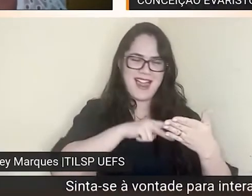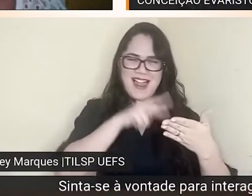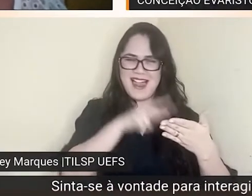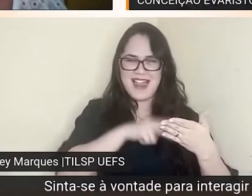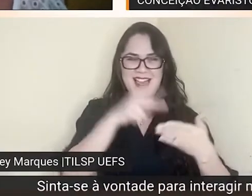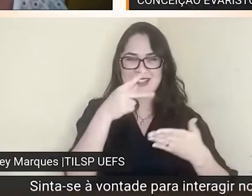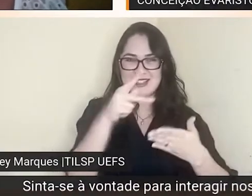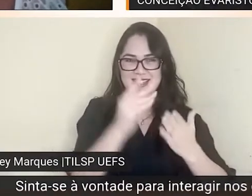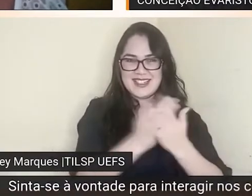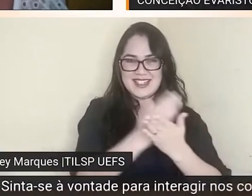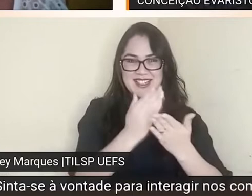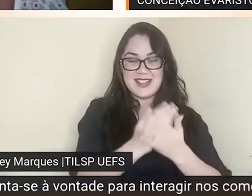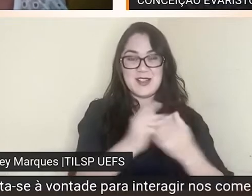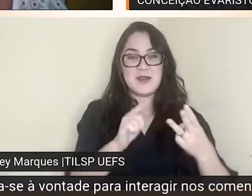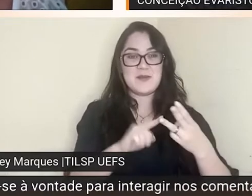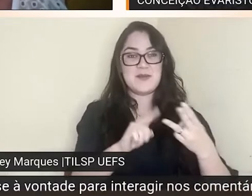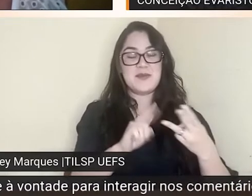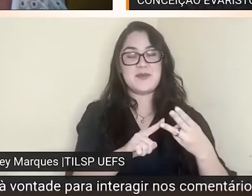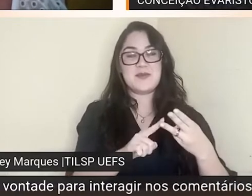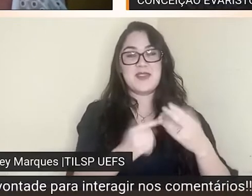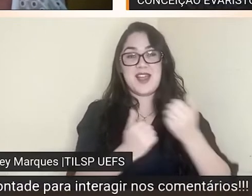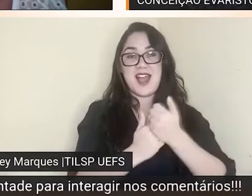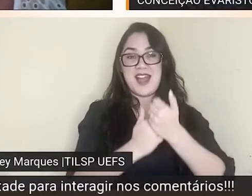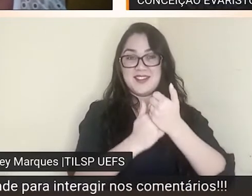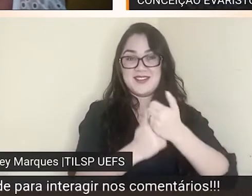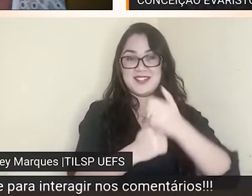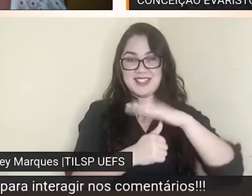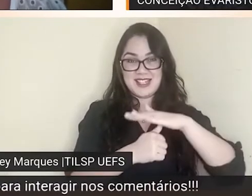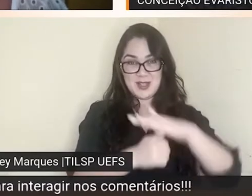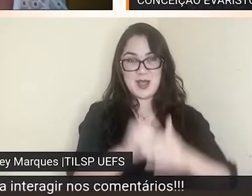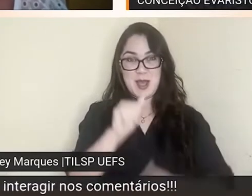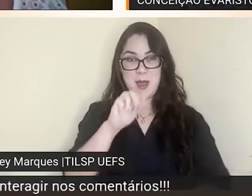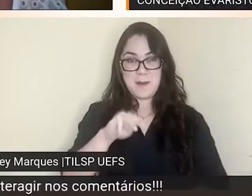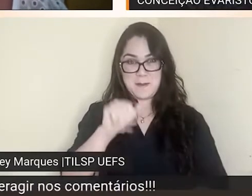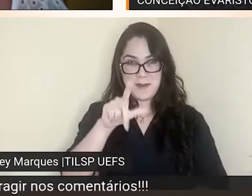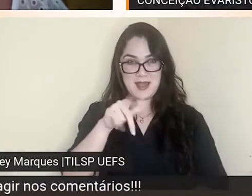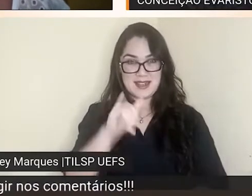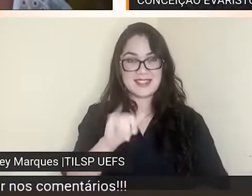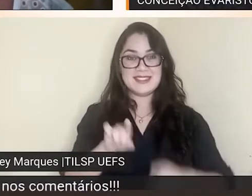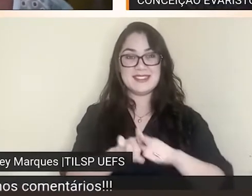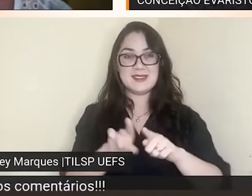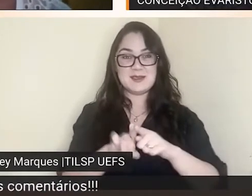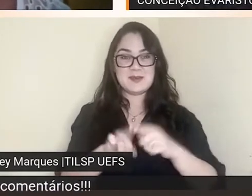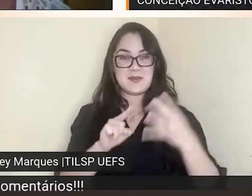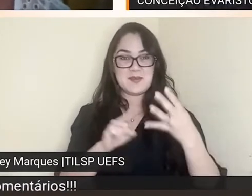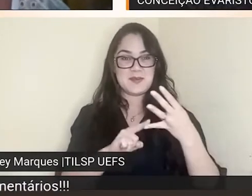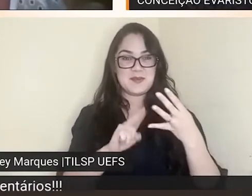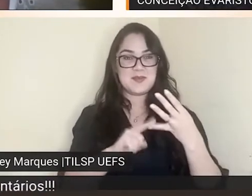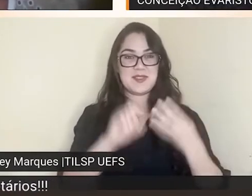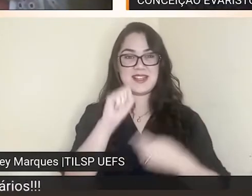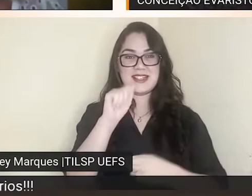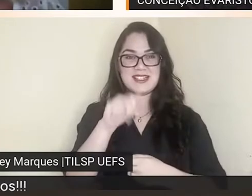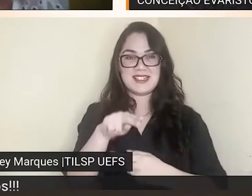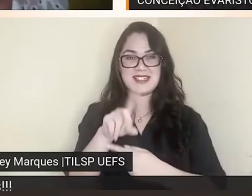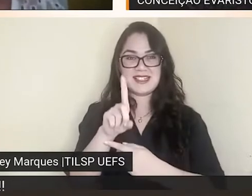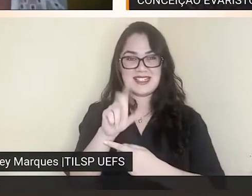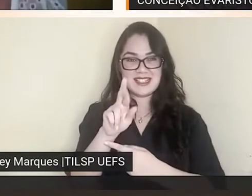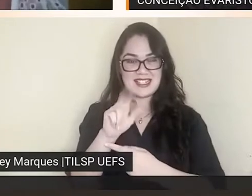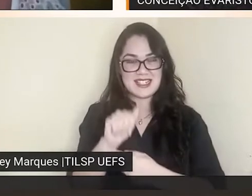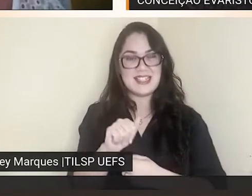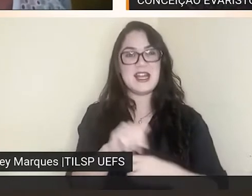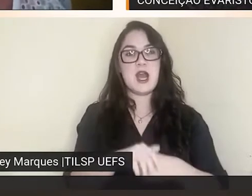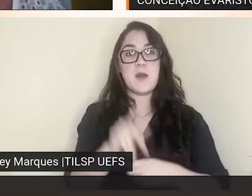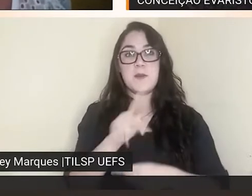nossa vice-reitora, a professora Amalie Mussi, está presente, Sandra Zeli, né, grande colega, professora Indaiara, professores da